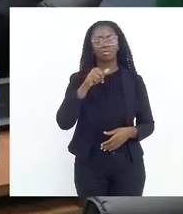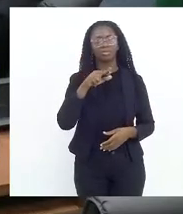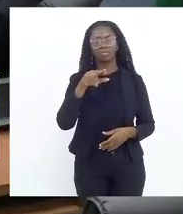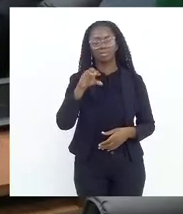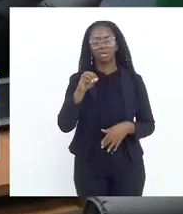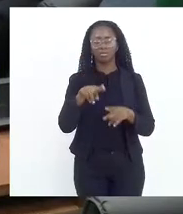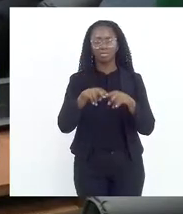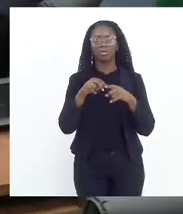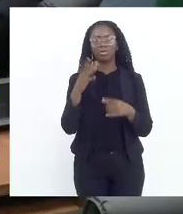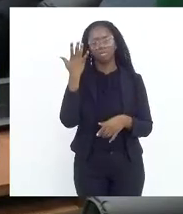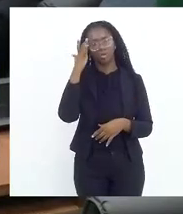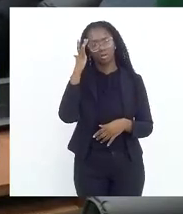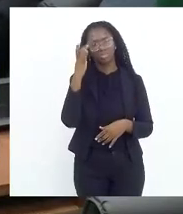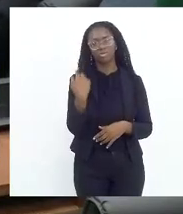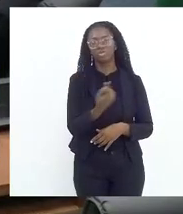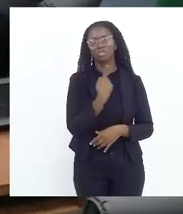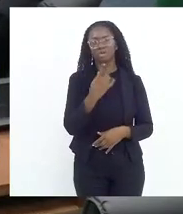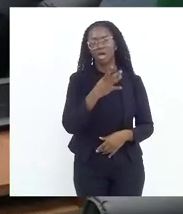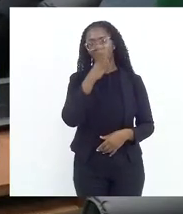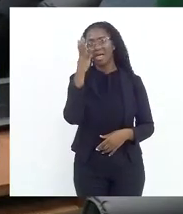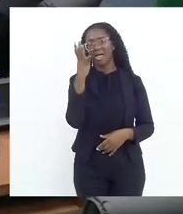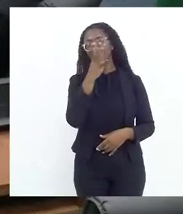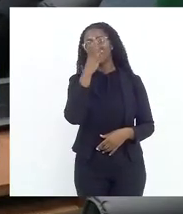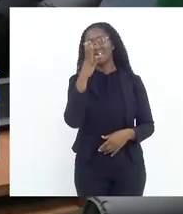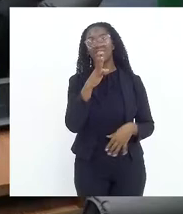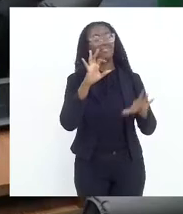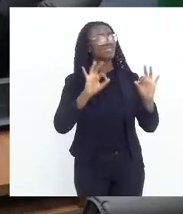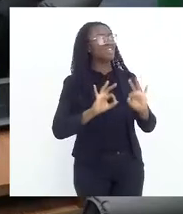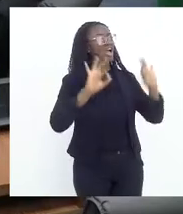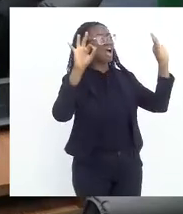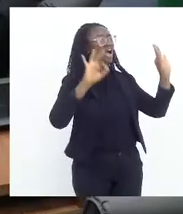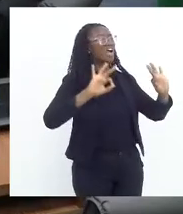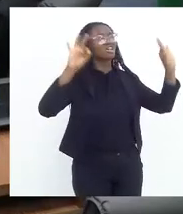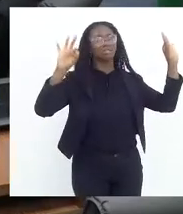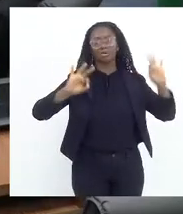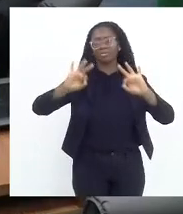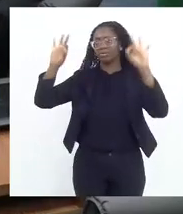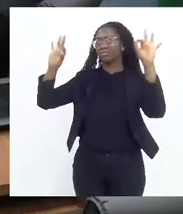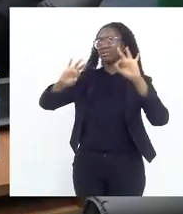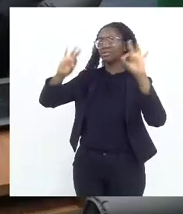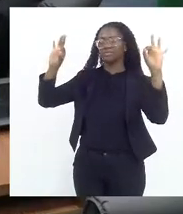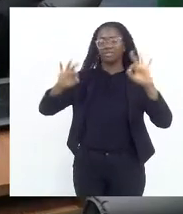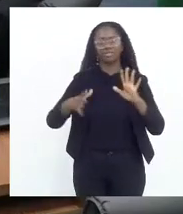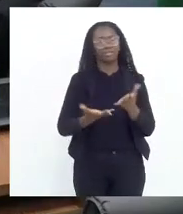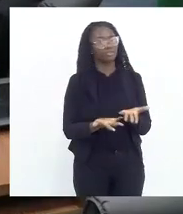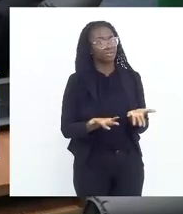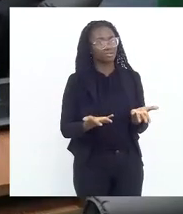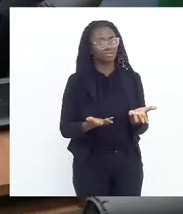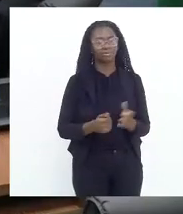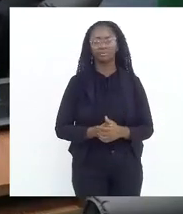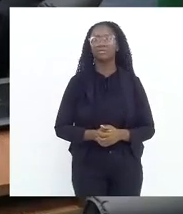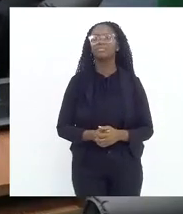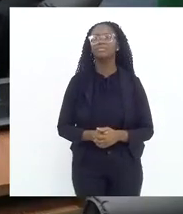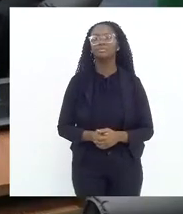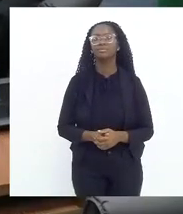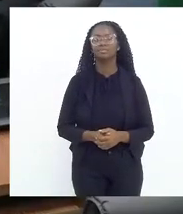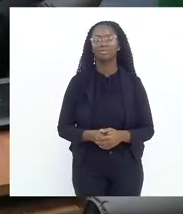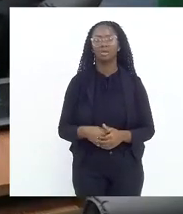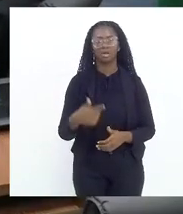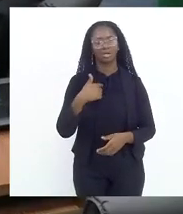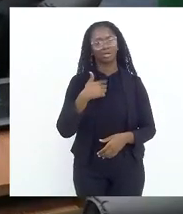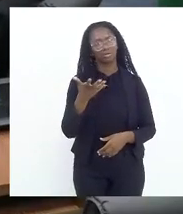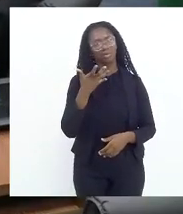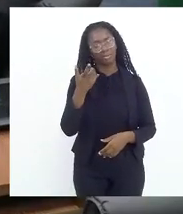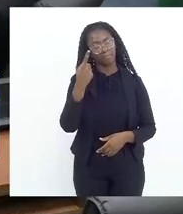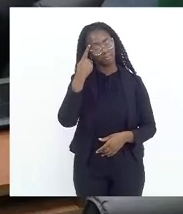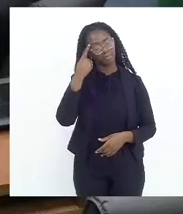estamos no exagero do otimismo, né? Eu prefiro, né, a